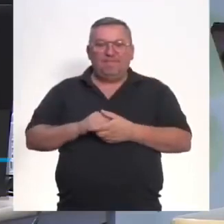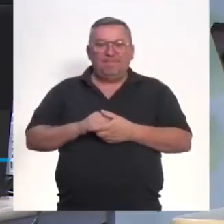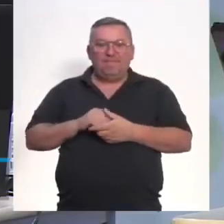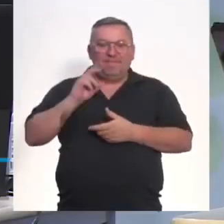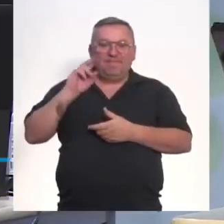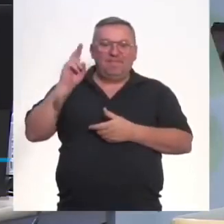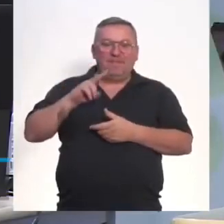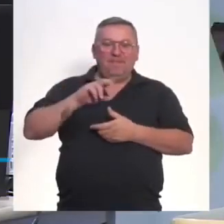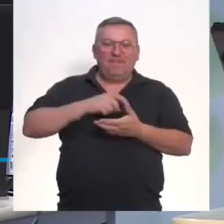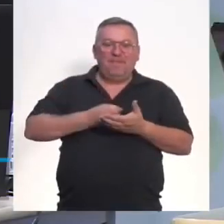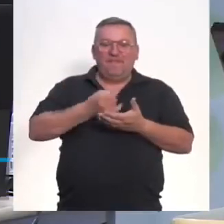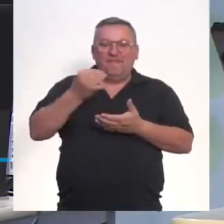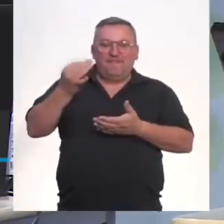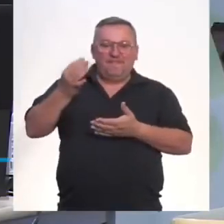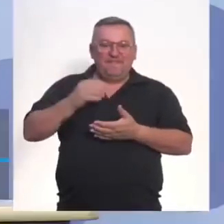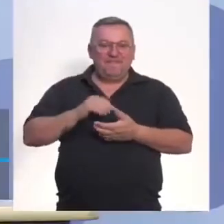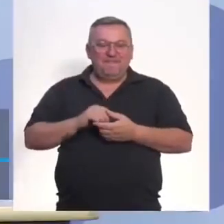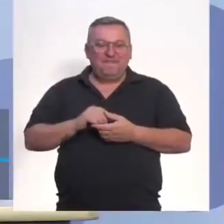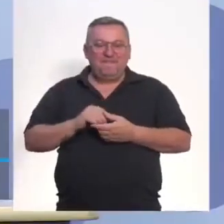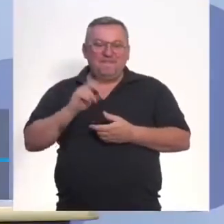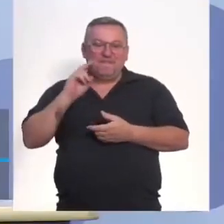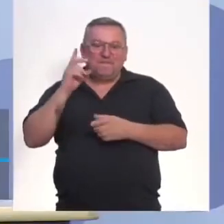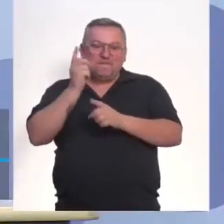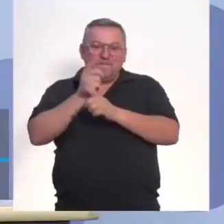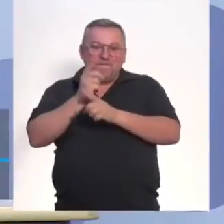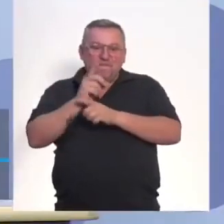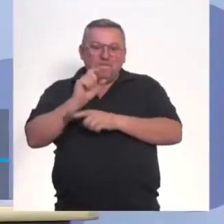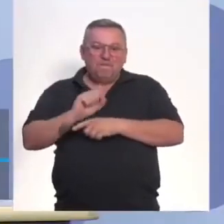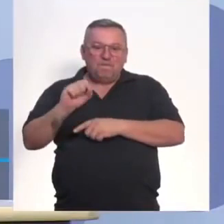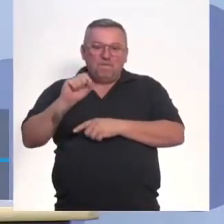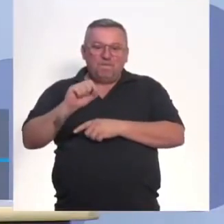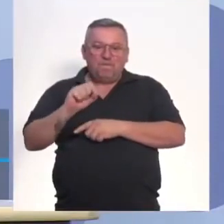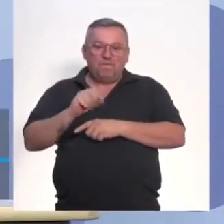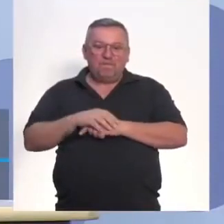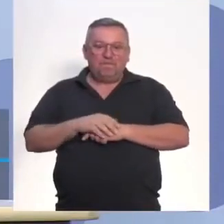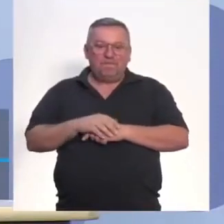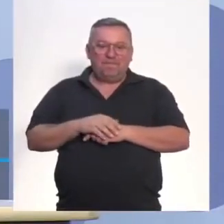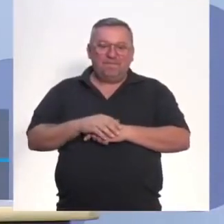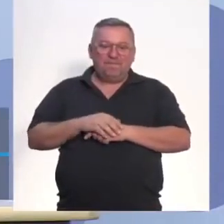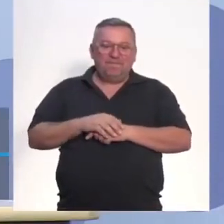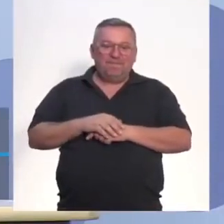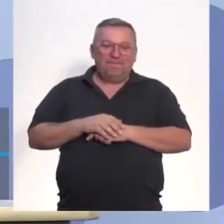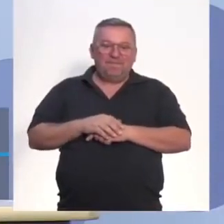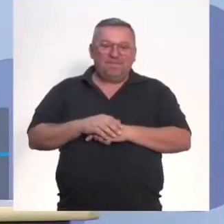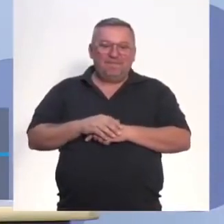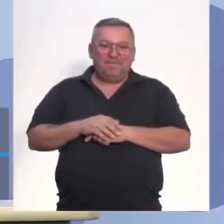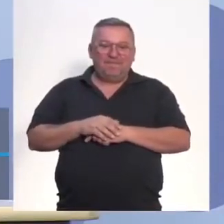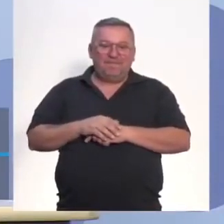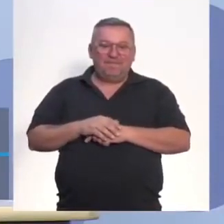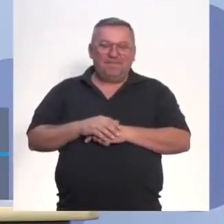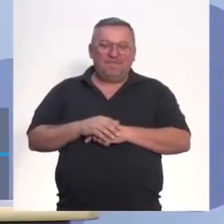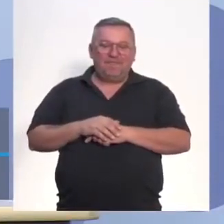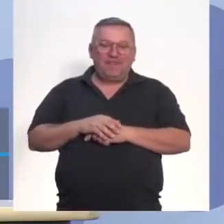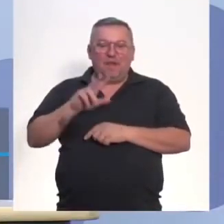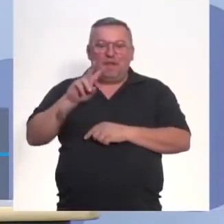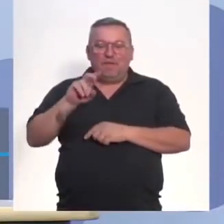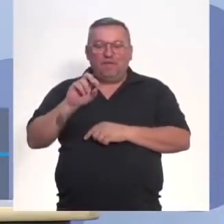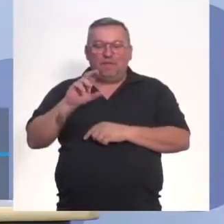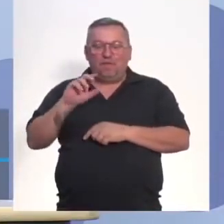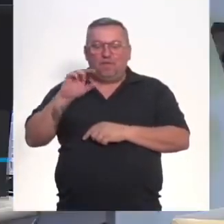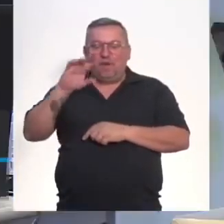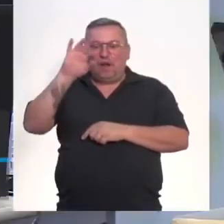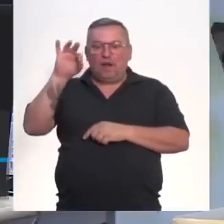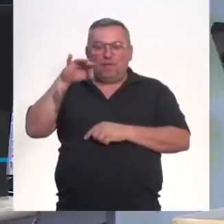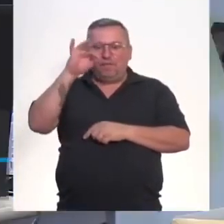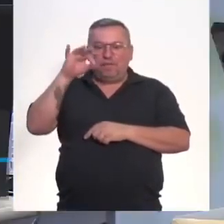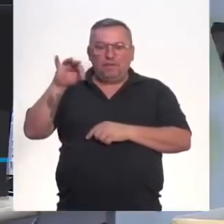Tô bem. vendo várias aqui. Eu tô tentando me localizar aqui, leão na 3 com 4. Ó, vamos lá. O Vitor colocou abelha,